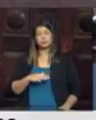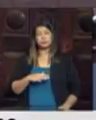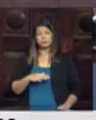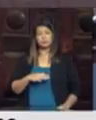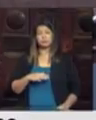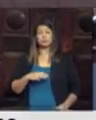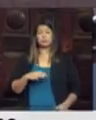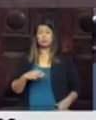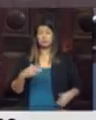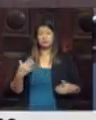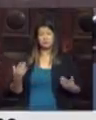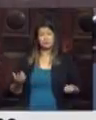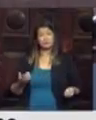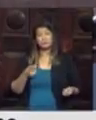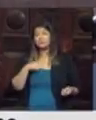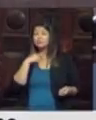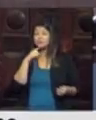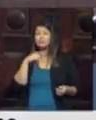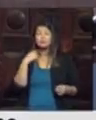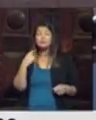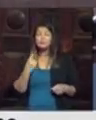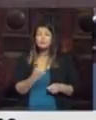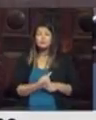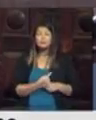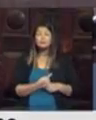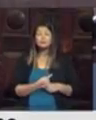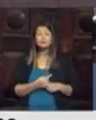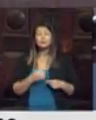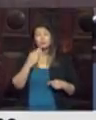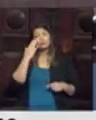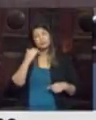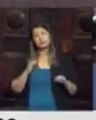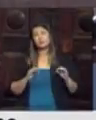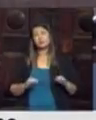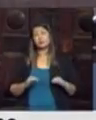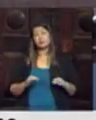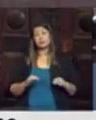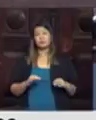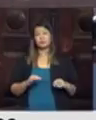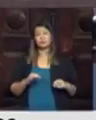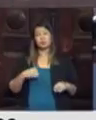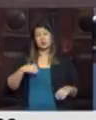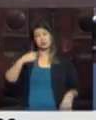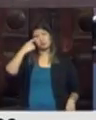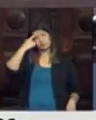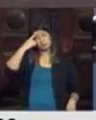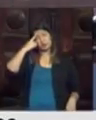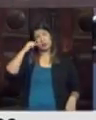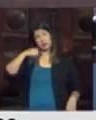Como inevitável era que a região norte e noroeste do estado,